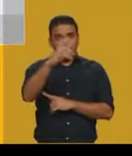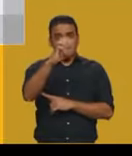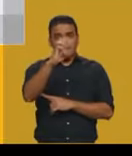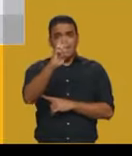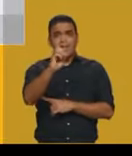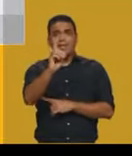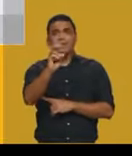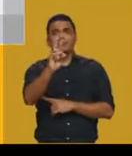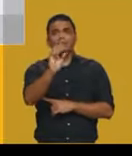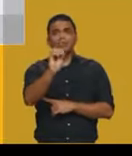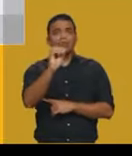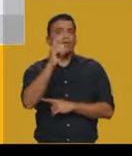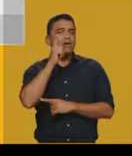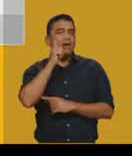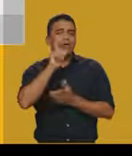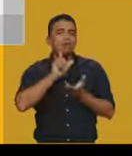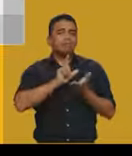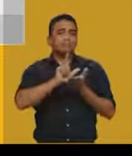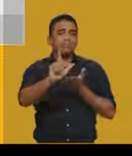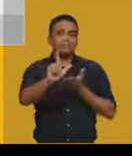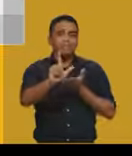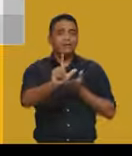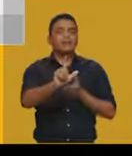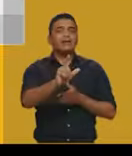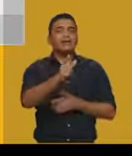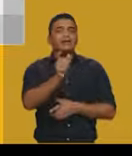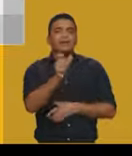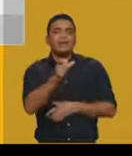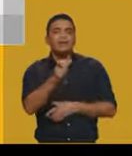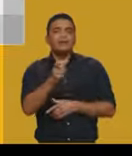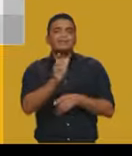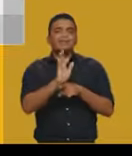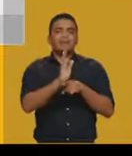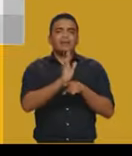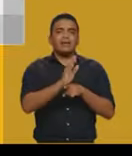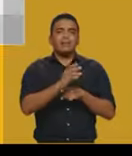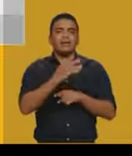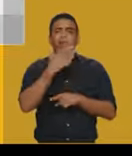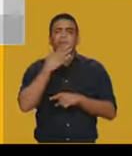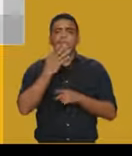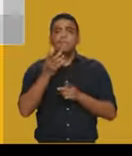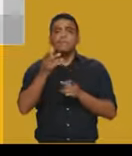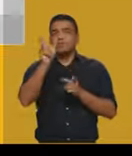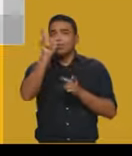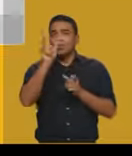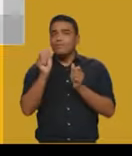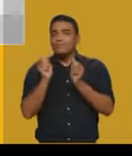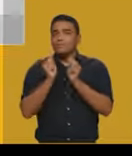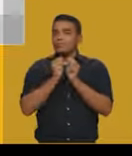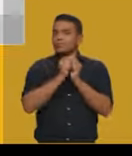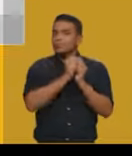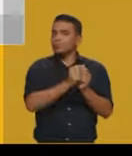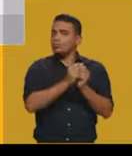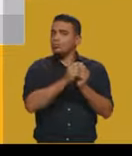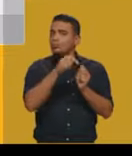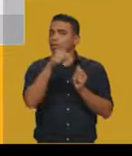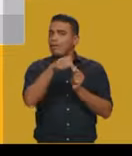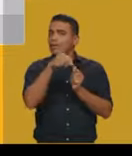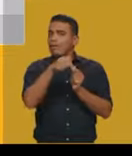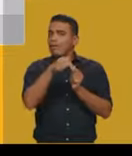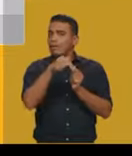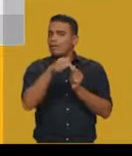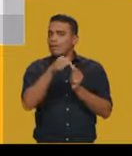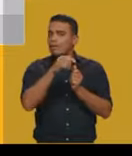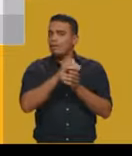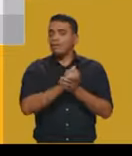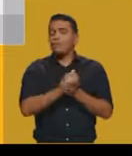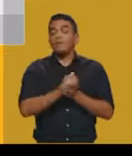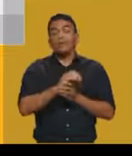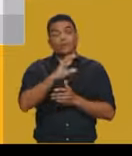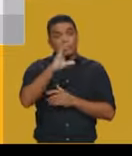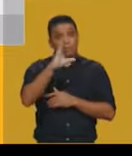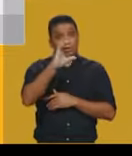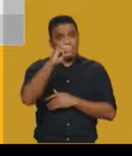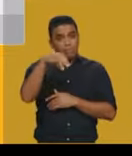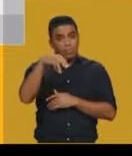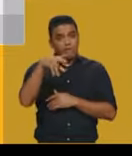ingresso para o cinema. Quem pode ir com o Pedro nessa lógica? A Camila pode